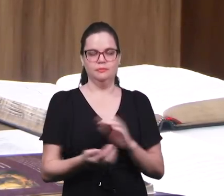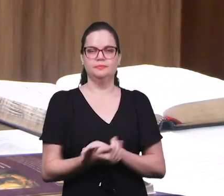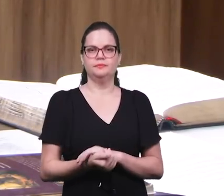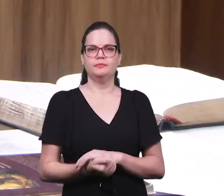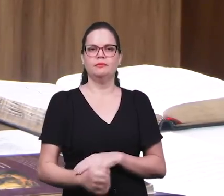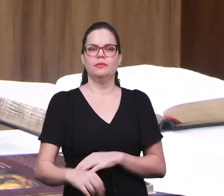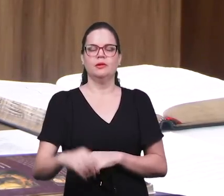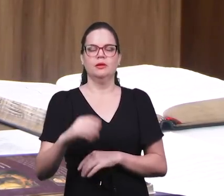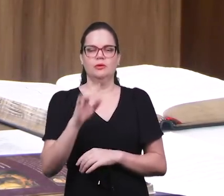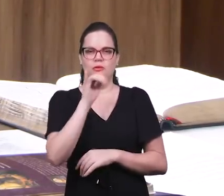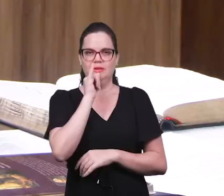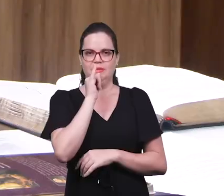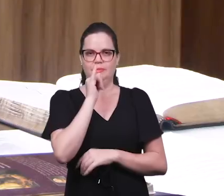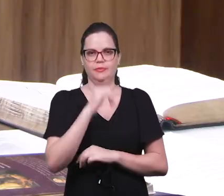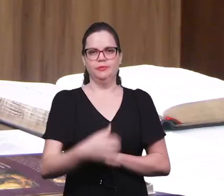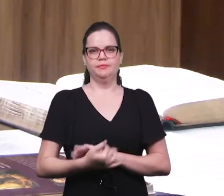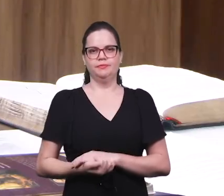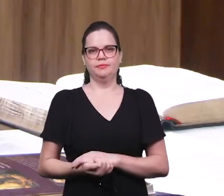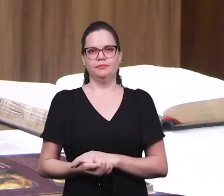pontos. Por exemplo, vamos lá.